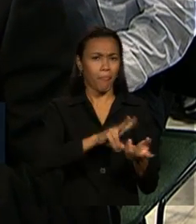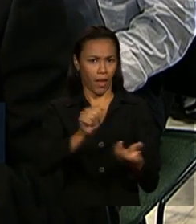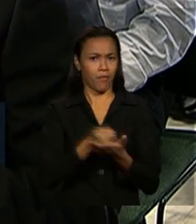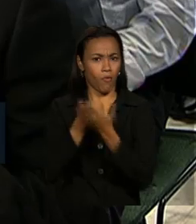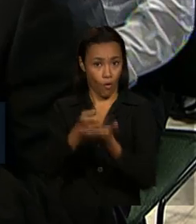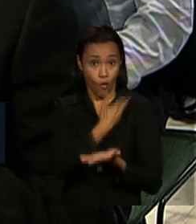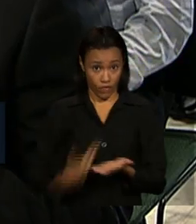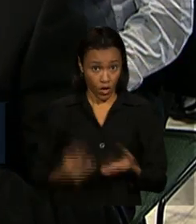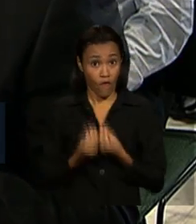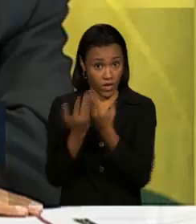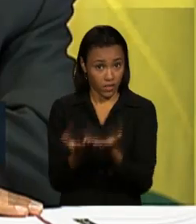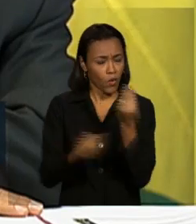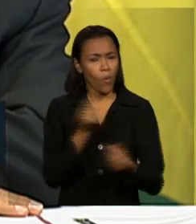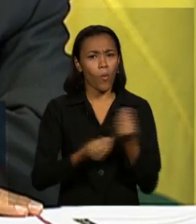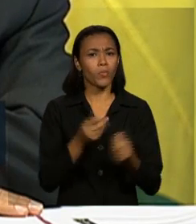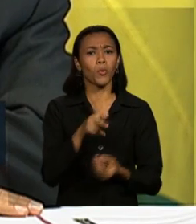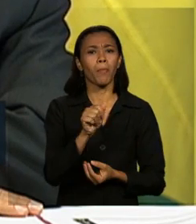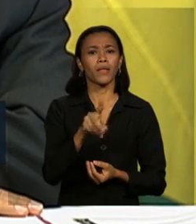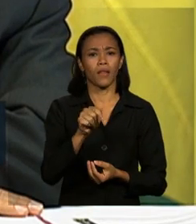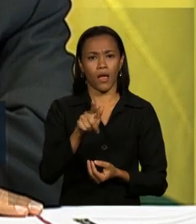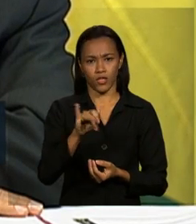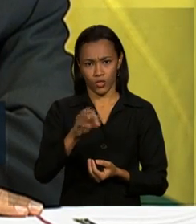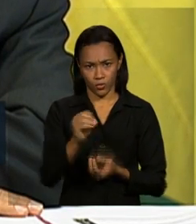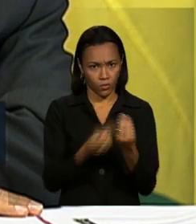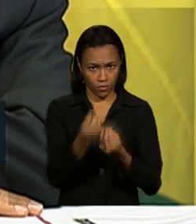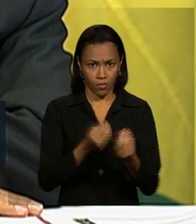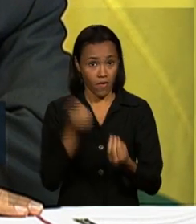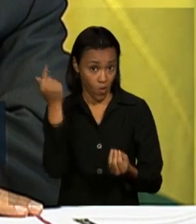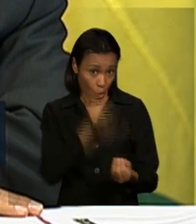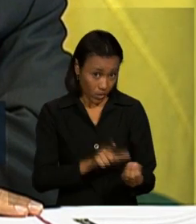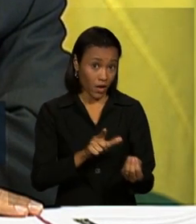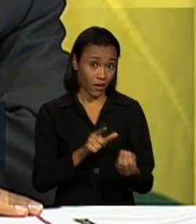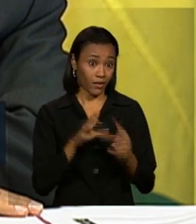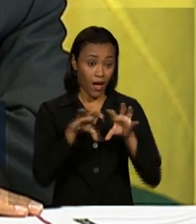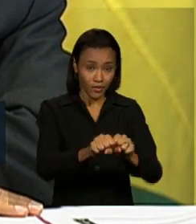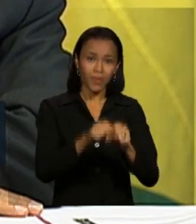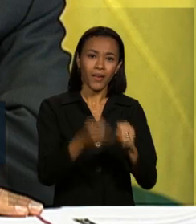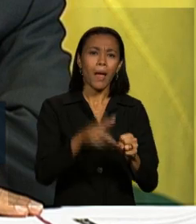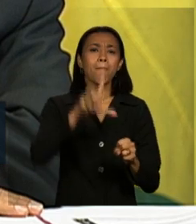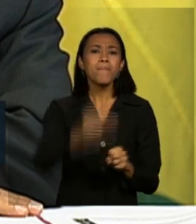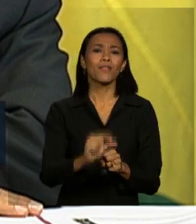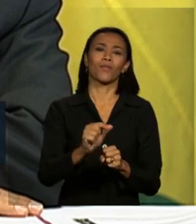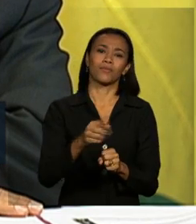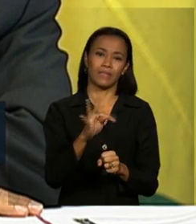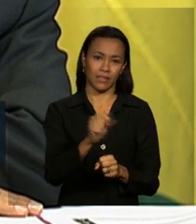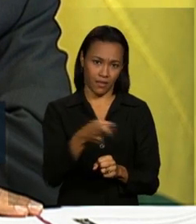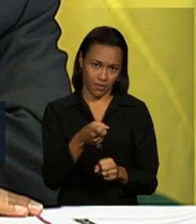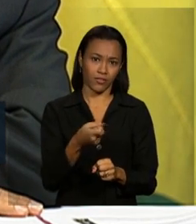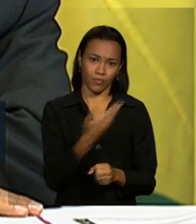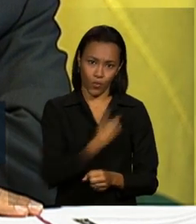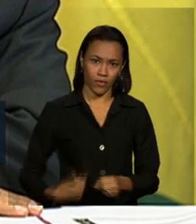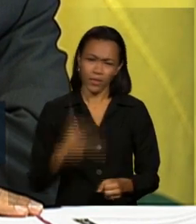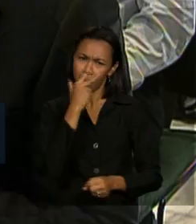governo é isso eu queria confirmar examente isso é a segunda pergunta vence quem oferecer a menor tarifa para o governo então é parecido